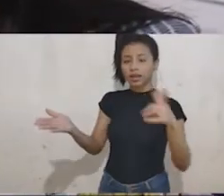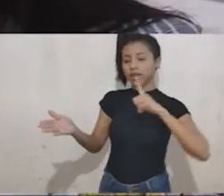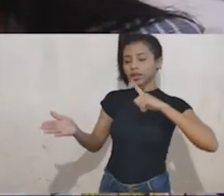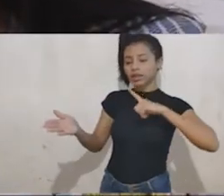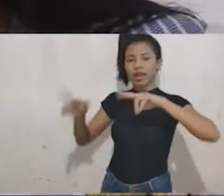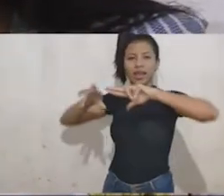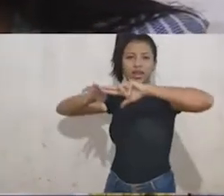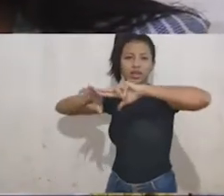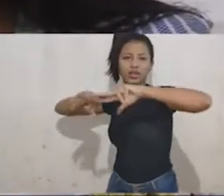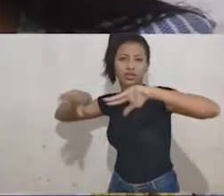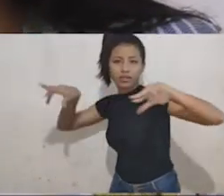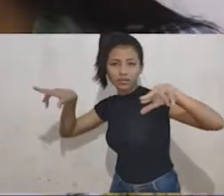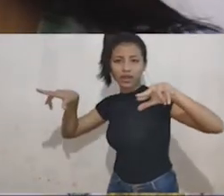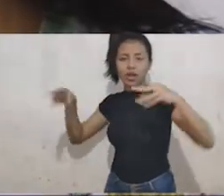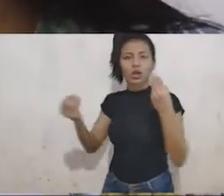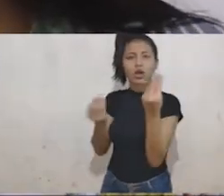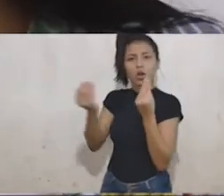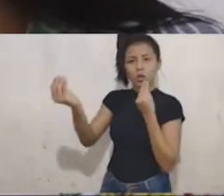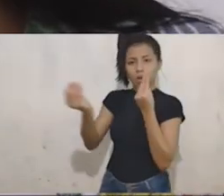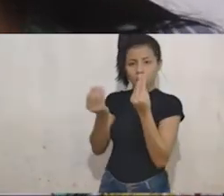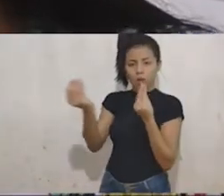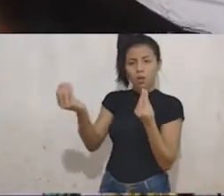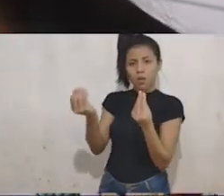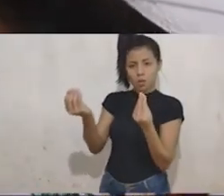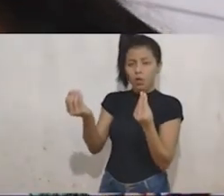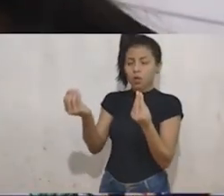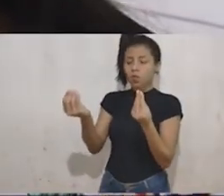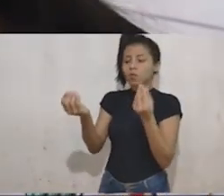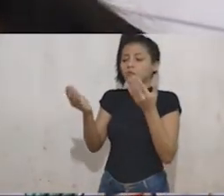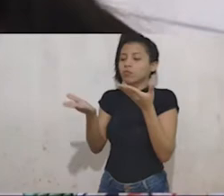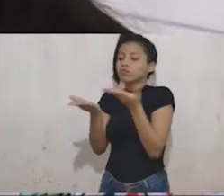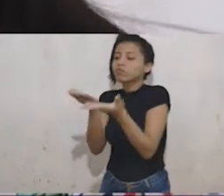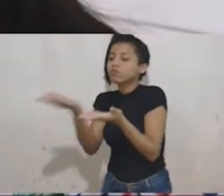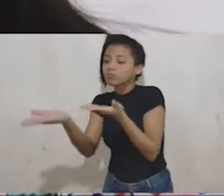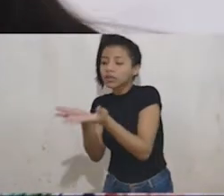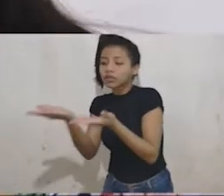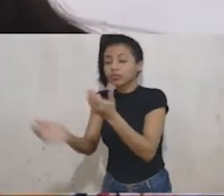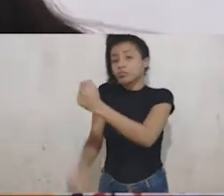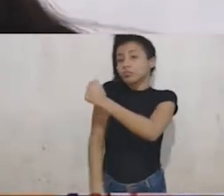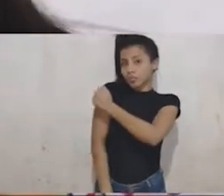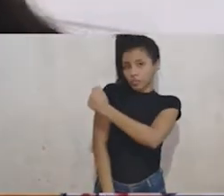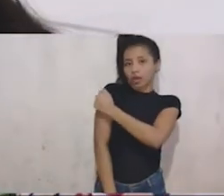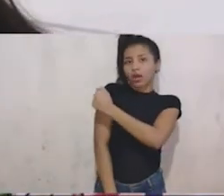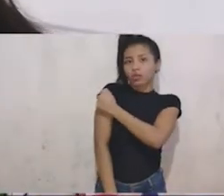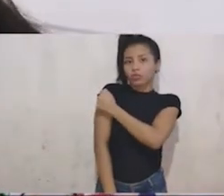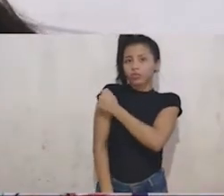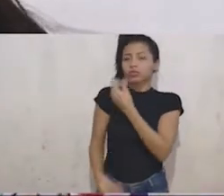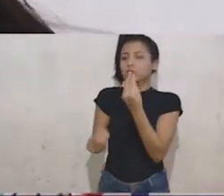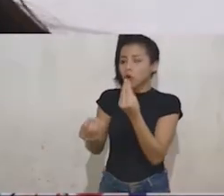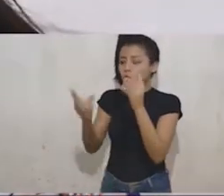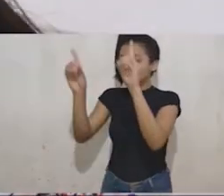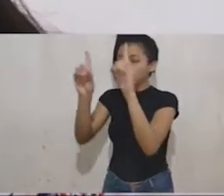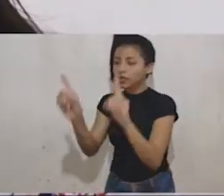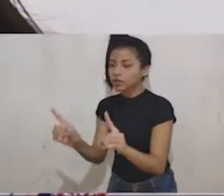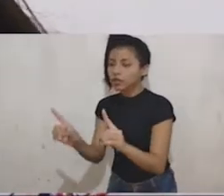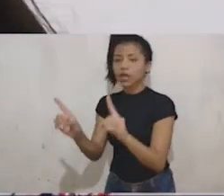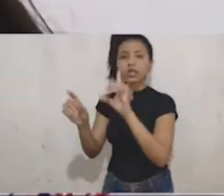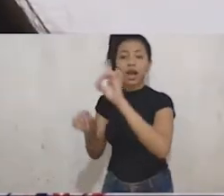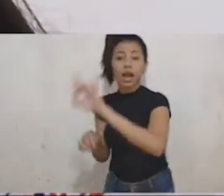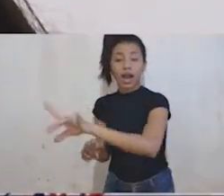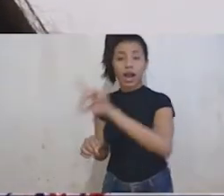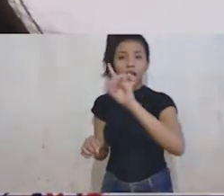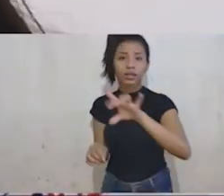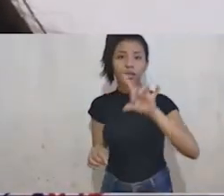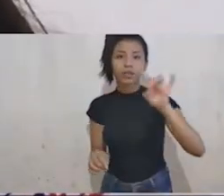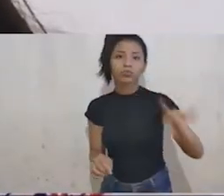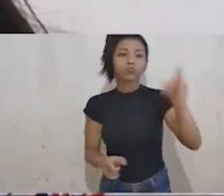A questão de trabalhar o diferencial, trabalhar a deficiência em si de cada aluno que